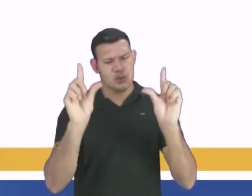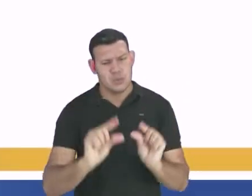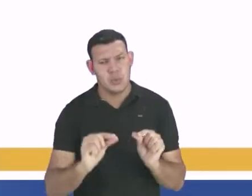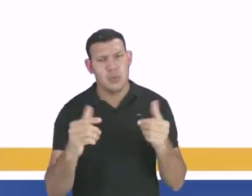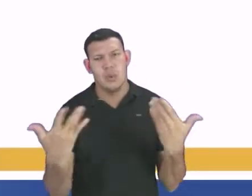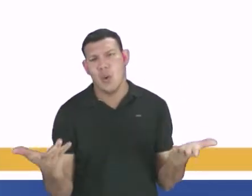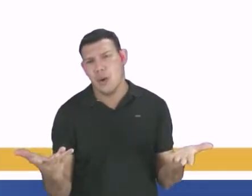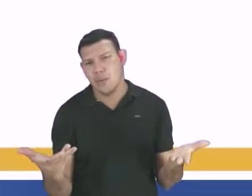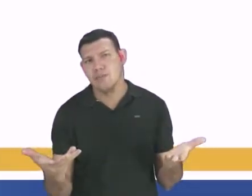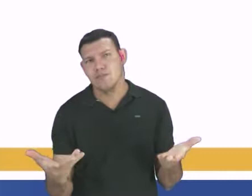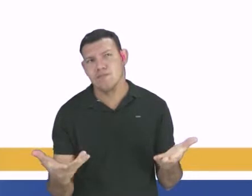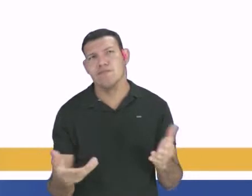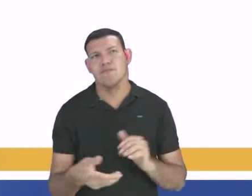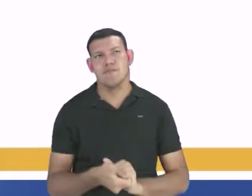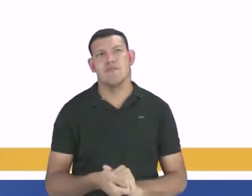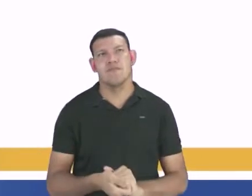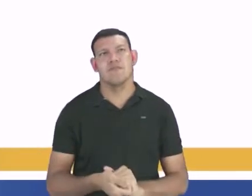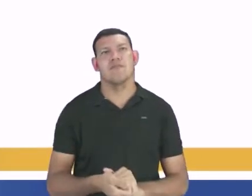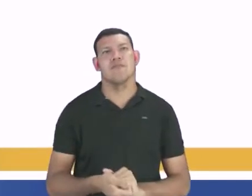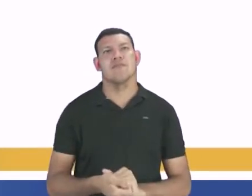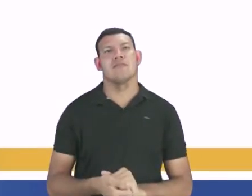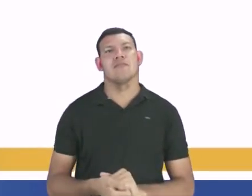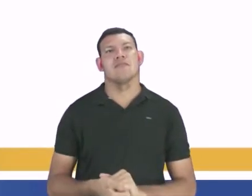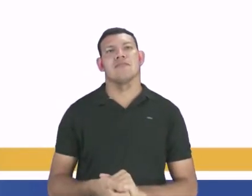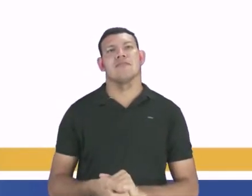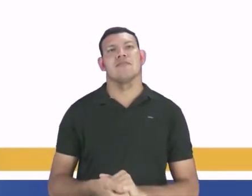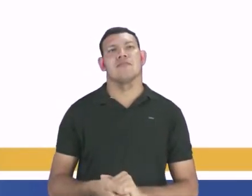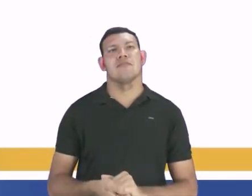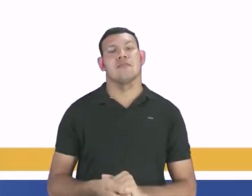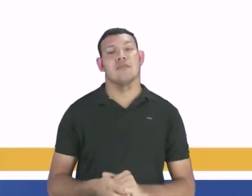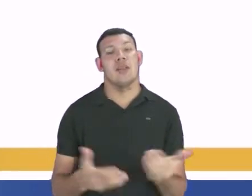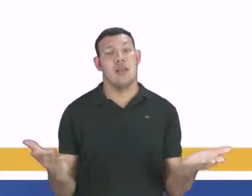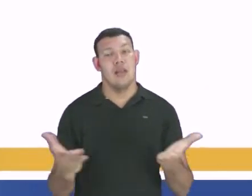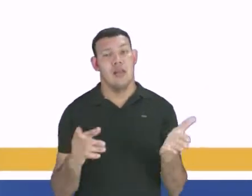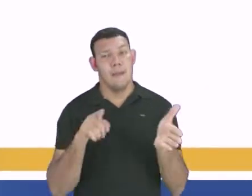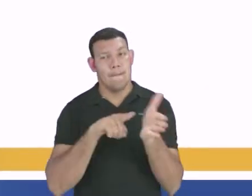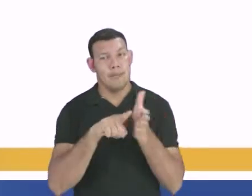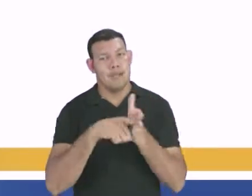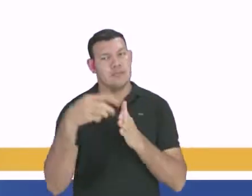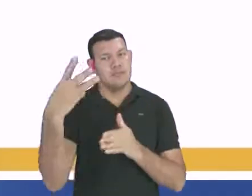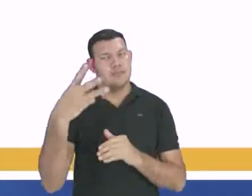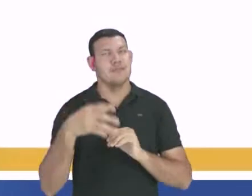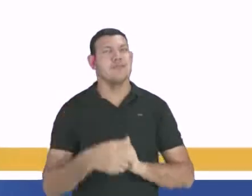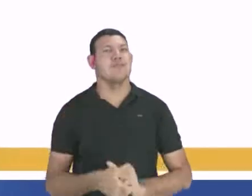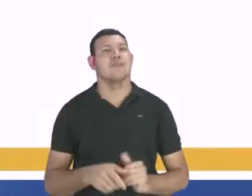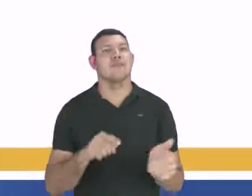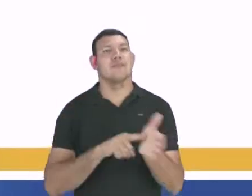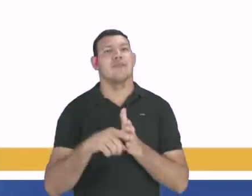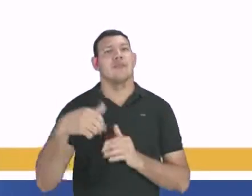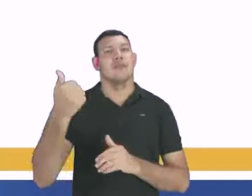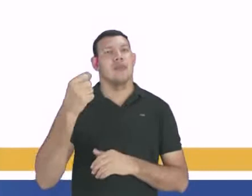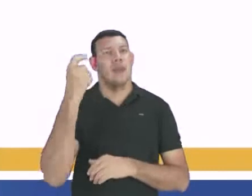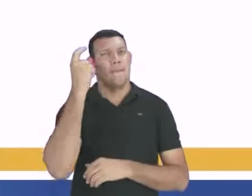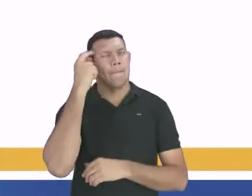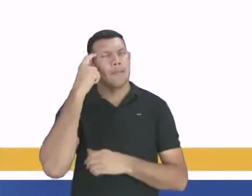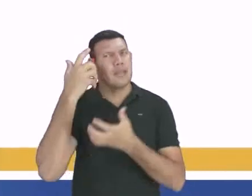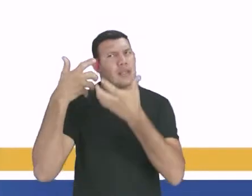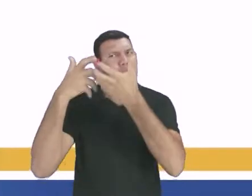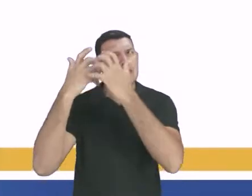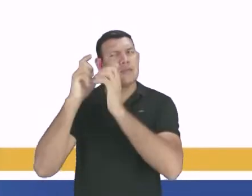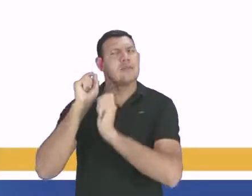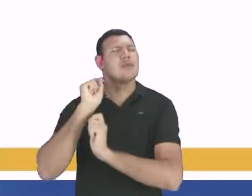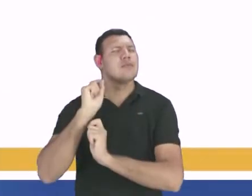ajudar, tá? E a partir daí coloquem alguma coisa em ação, tá bom? Vamos fazer 3 questões, tá? A primeira questão pergunta: pensar criticamente